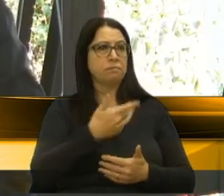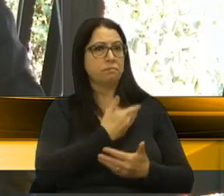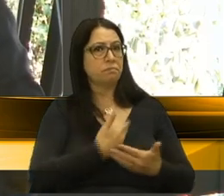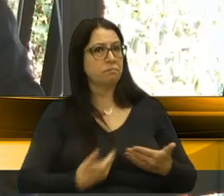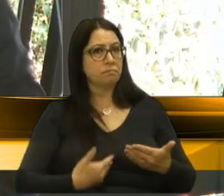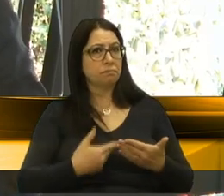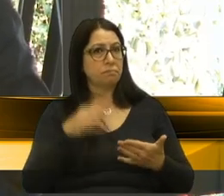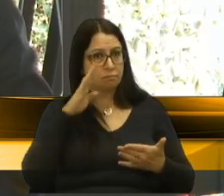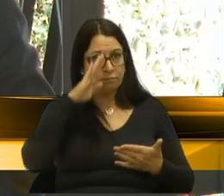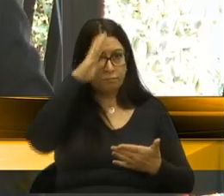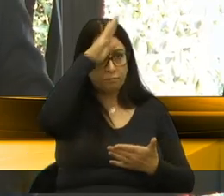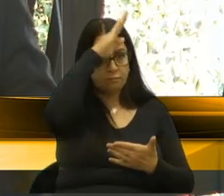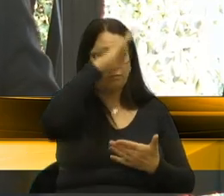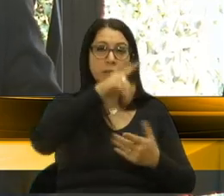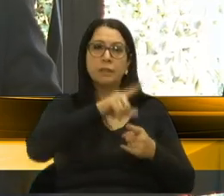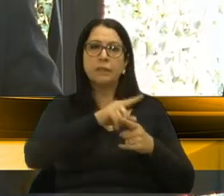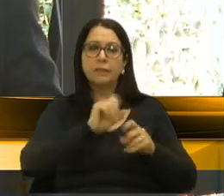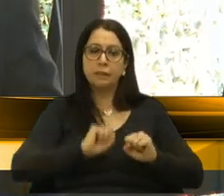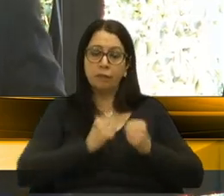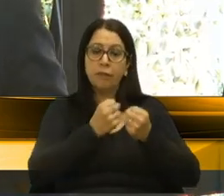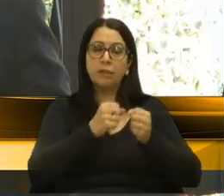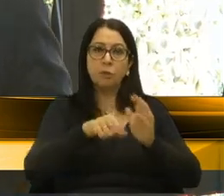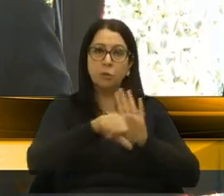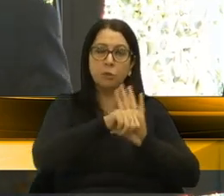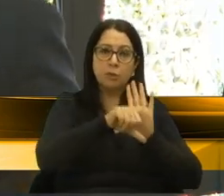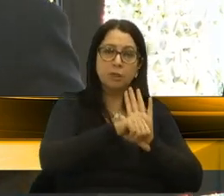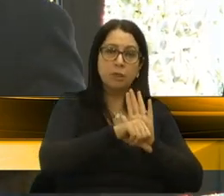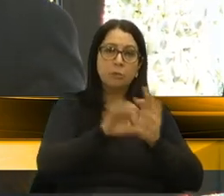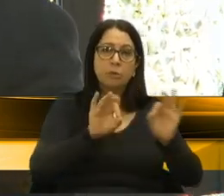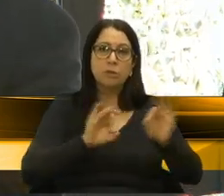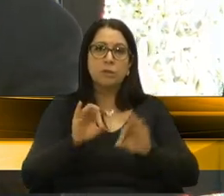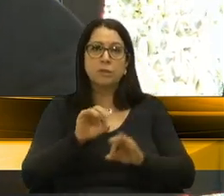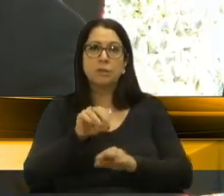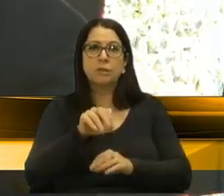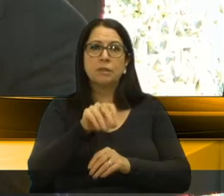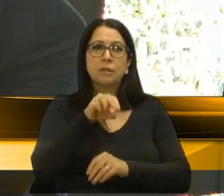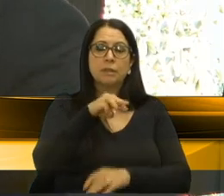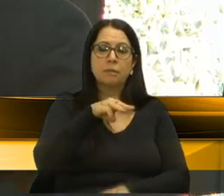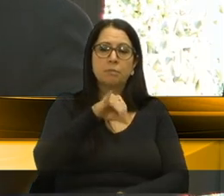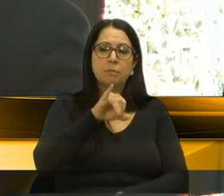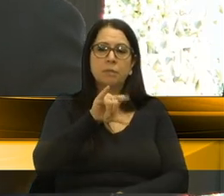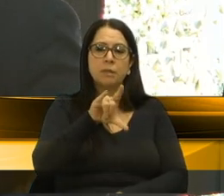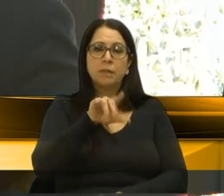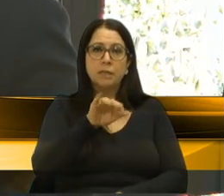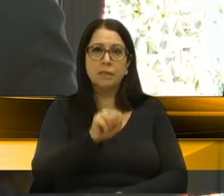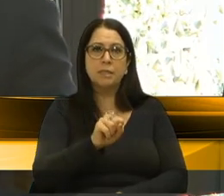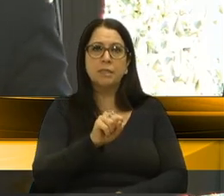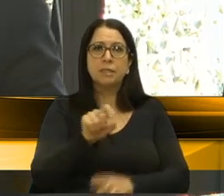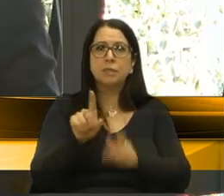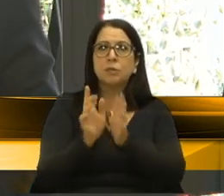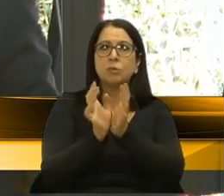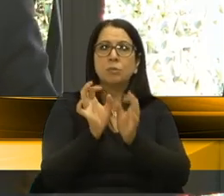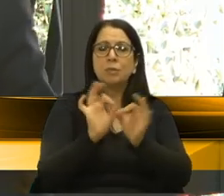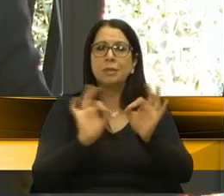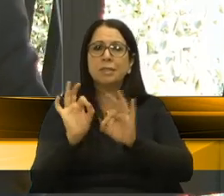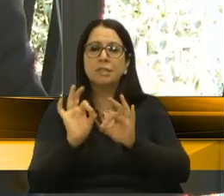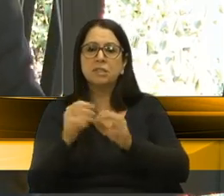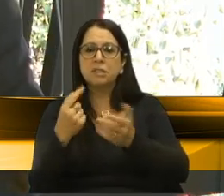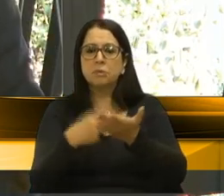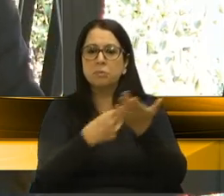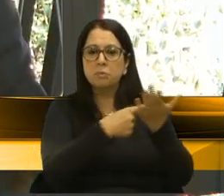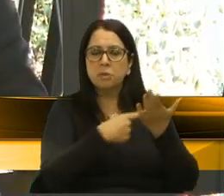Jair Bolsonaro, que defende crime organizado, milícias, rachadinhas, gabinetes dos filhos fazendo rachadinhas e uma série de